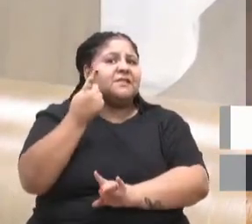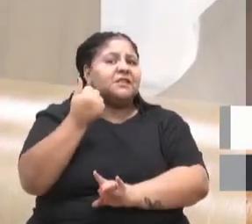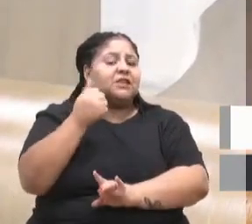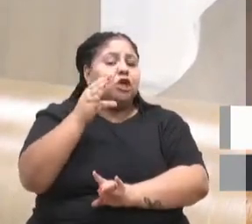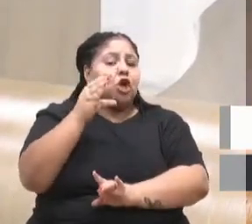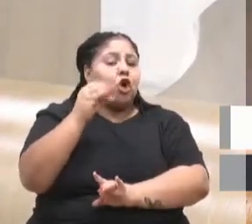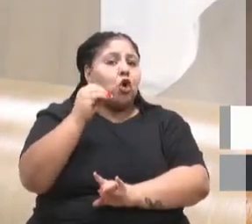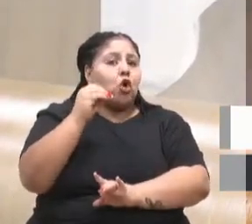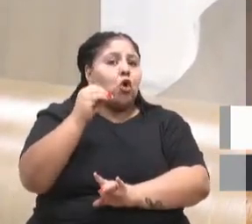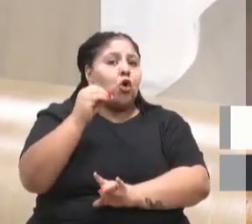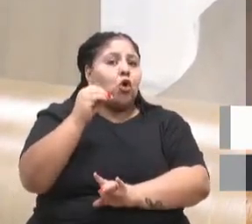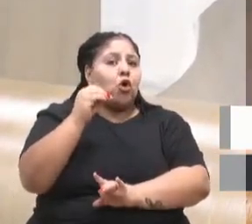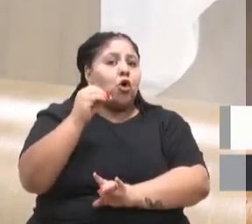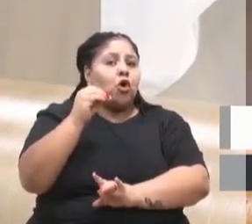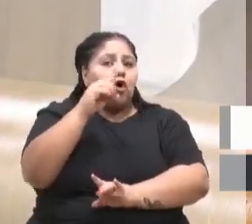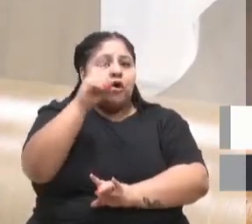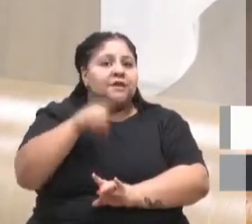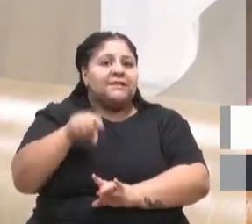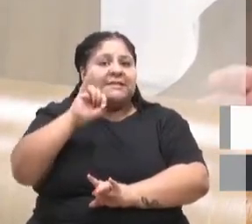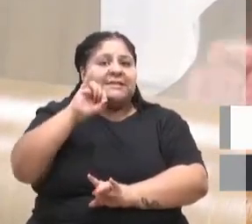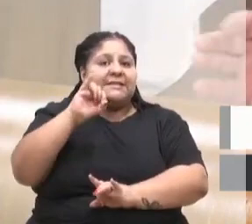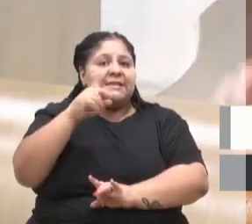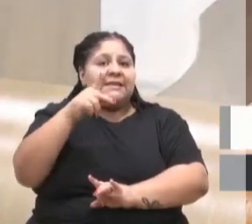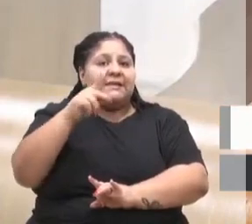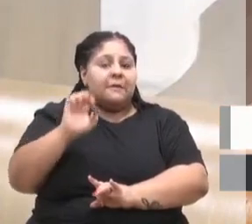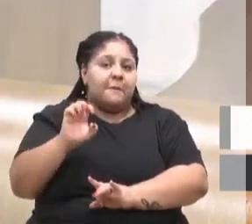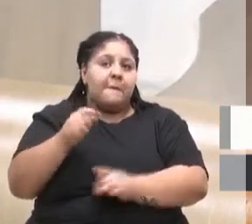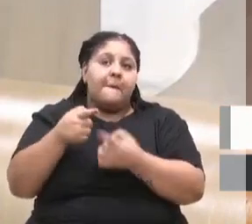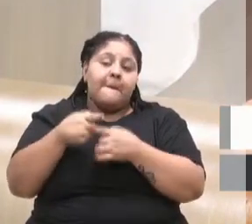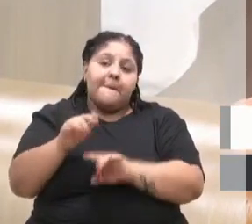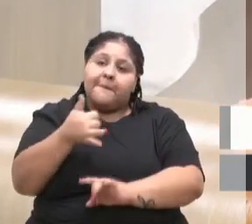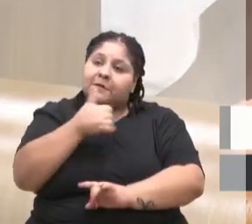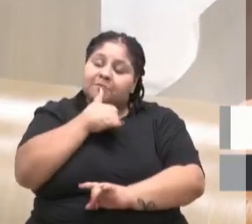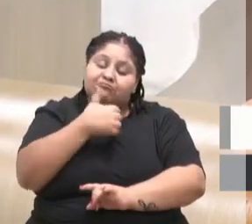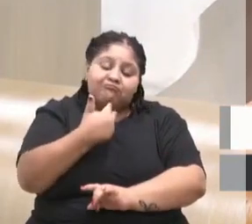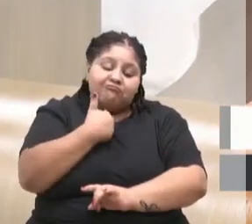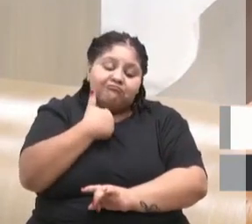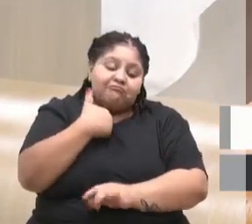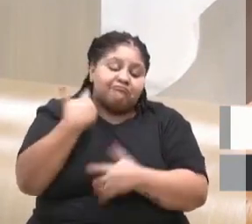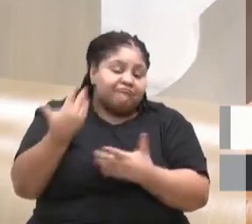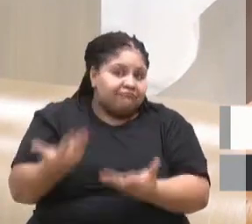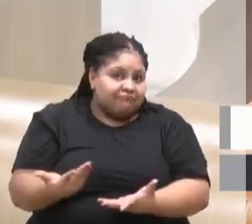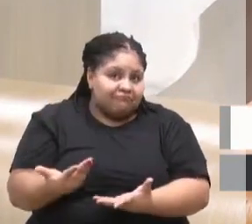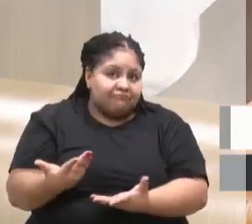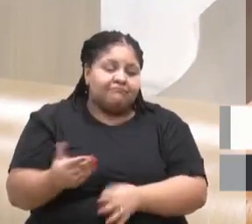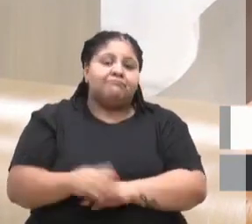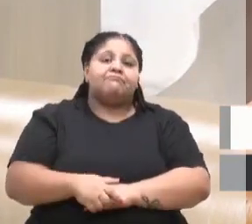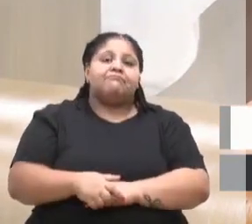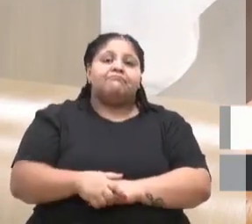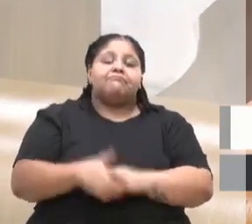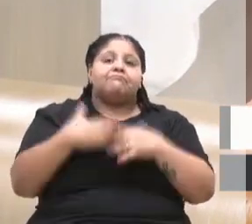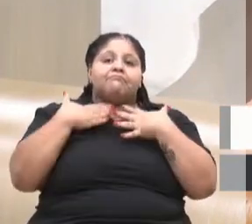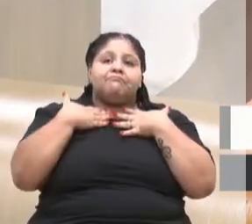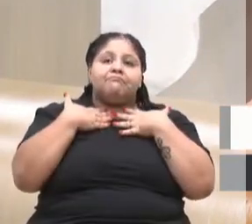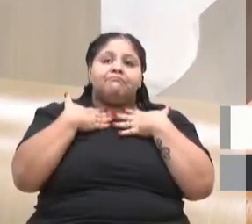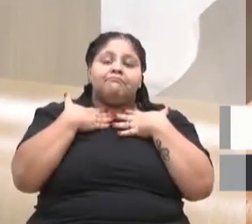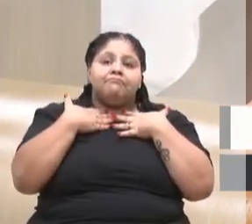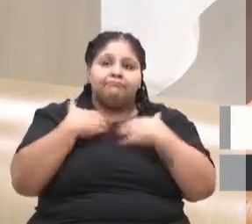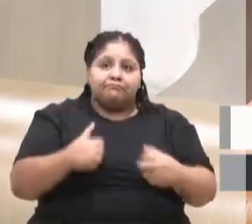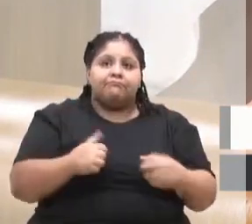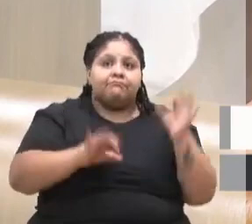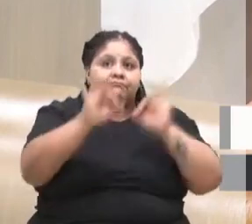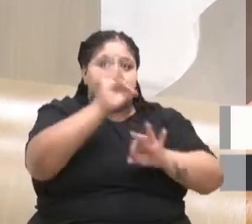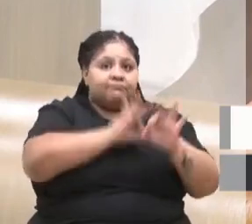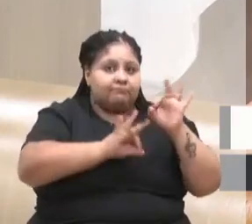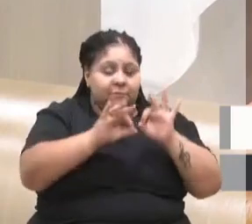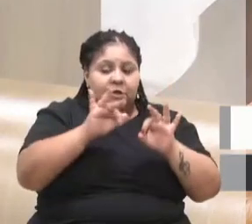COSIP, né? Mas que infelizmente não foi possível. E a Secretaria de Regularização